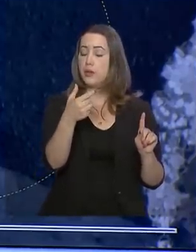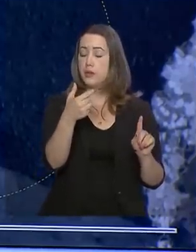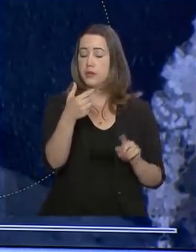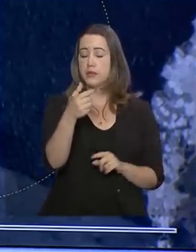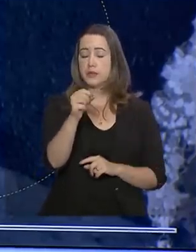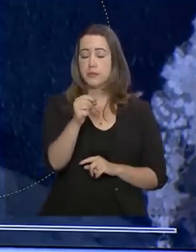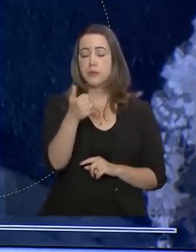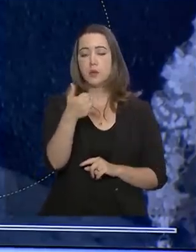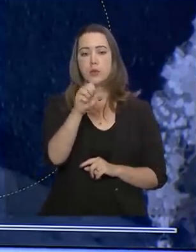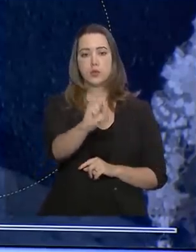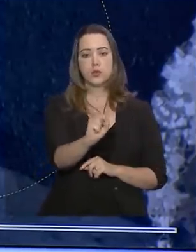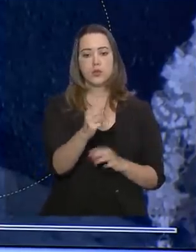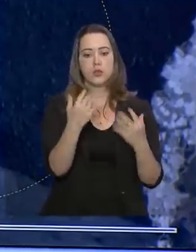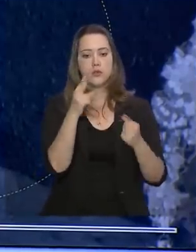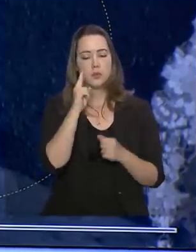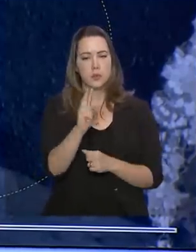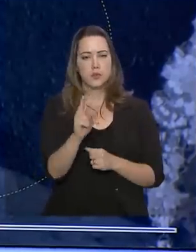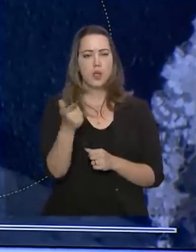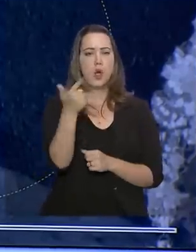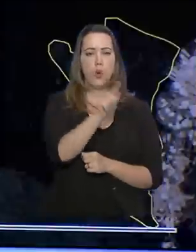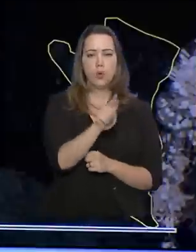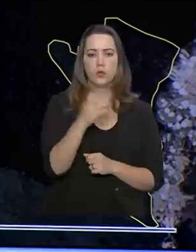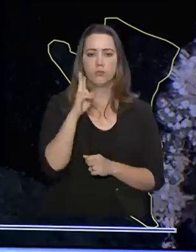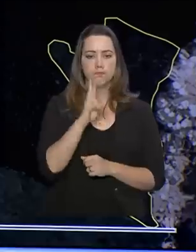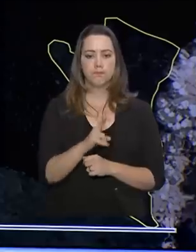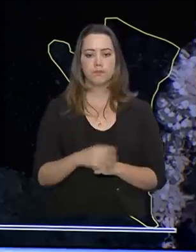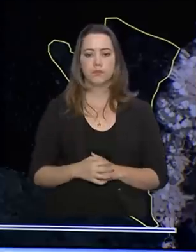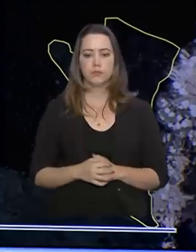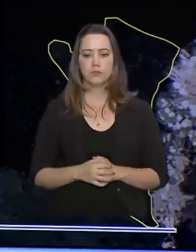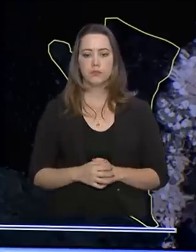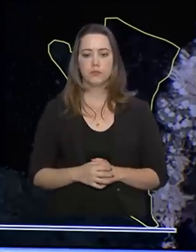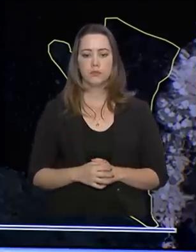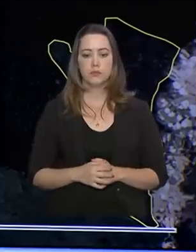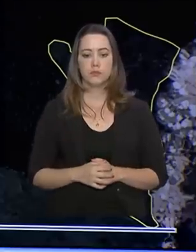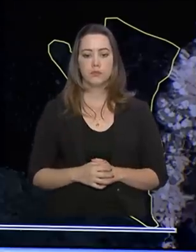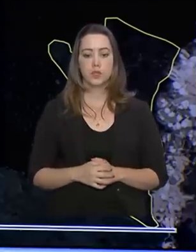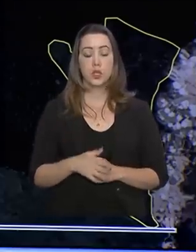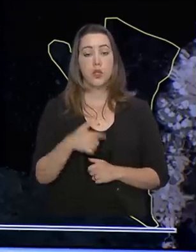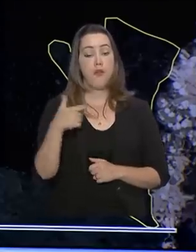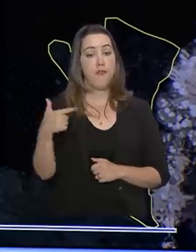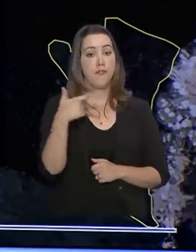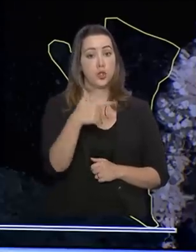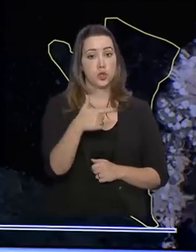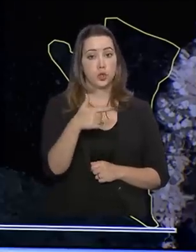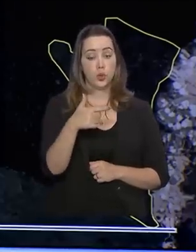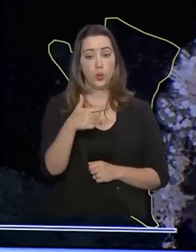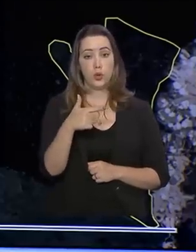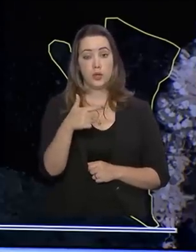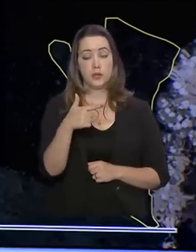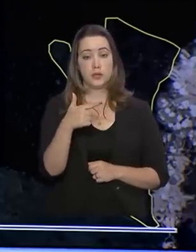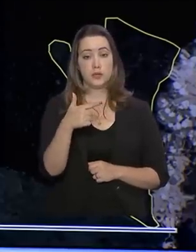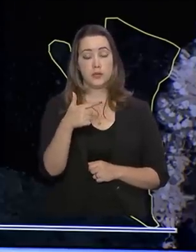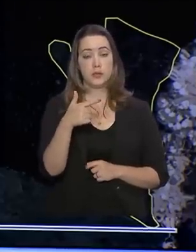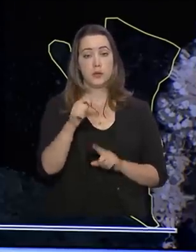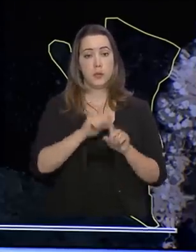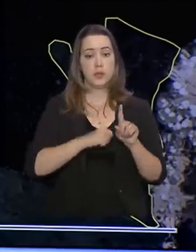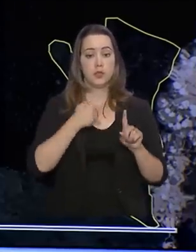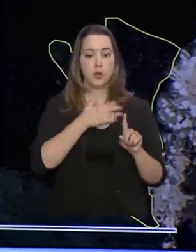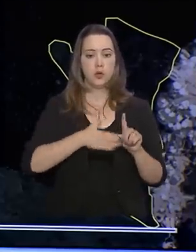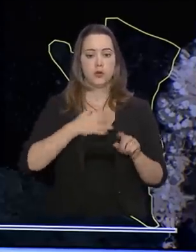agora nós vamos ver uma imagem pode passar o próximo islândia do dia 22 de agosto portanto 15 dias depois